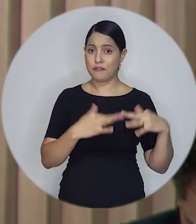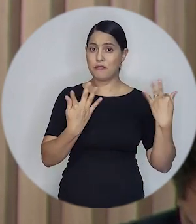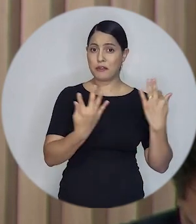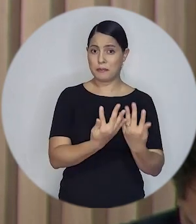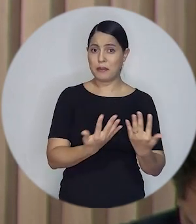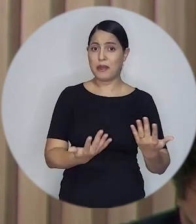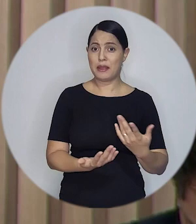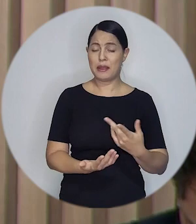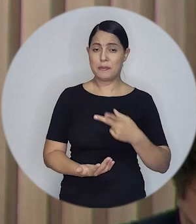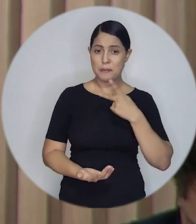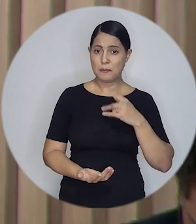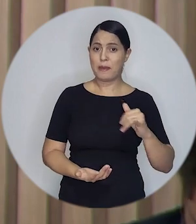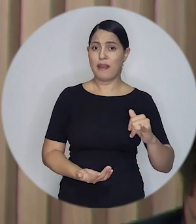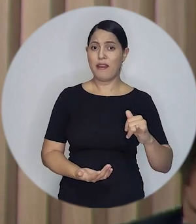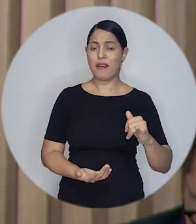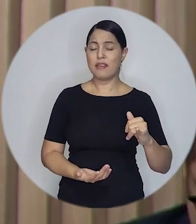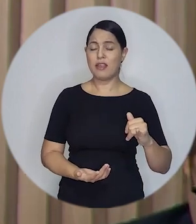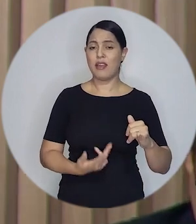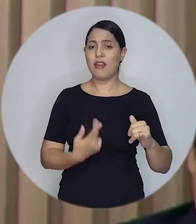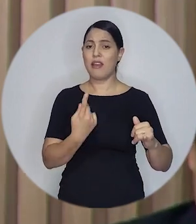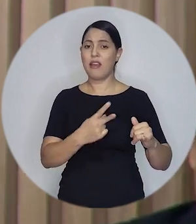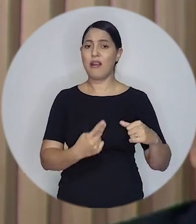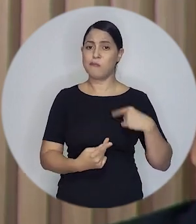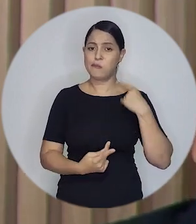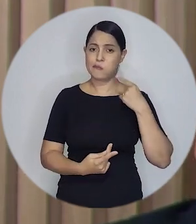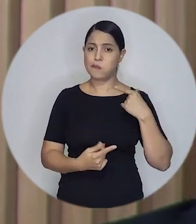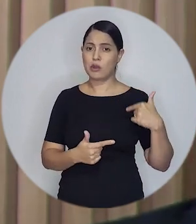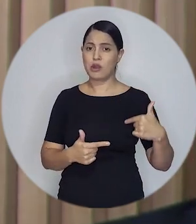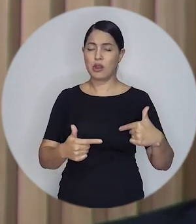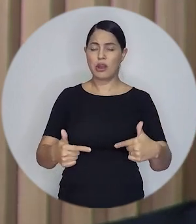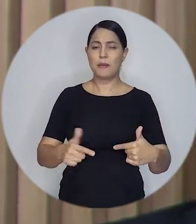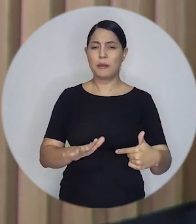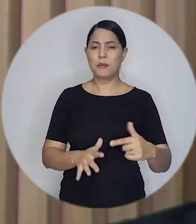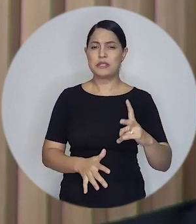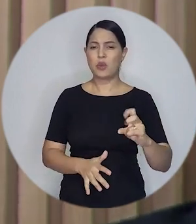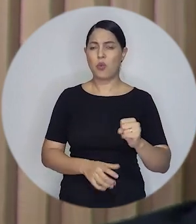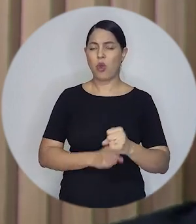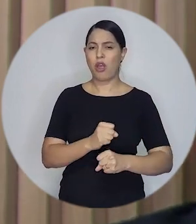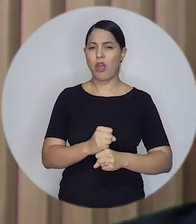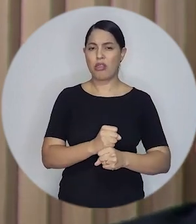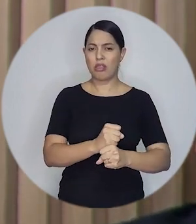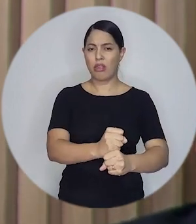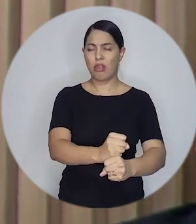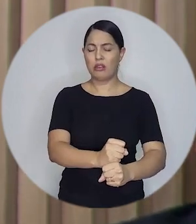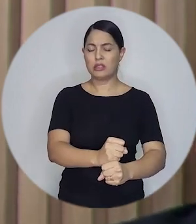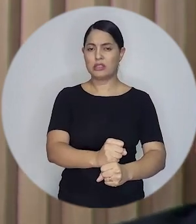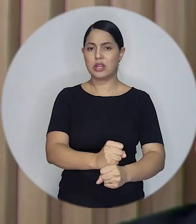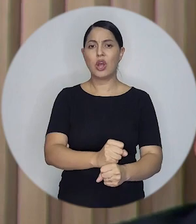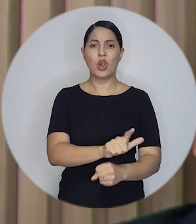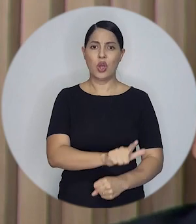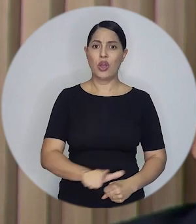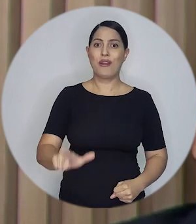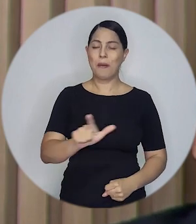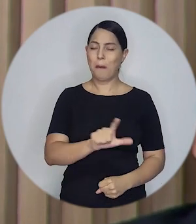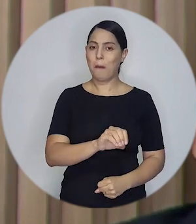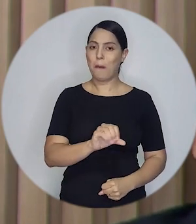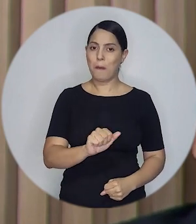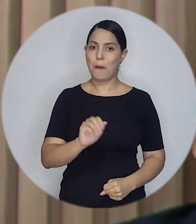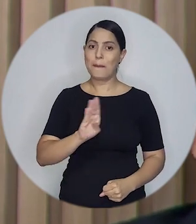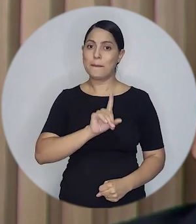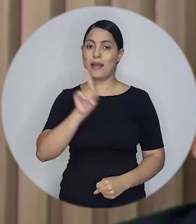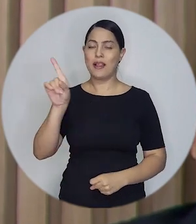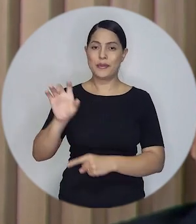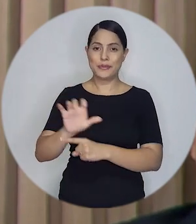militante, presidente. Ele atuou, meu pai, por mais de 50 anos na advocacia, talvez uma das OABs